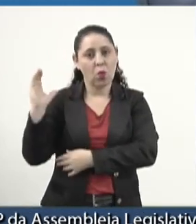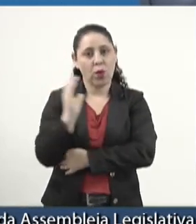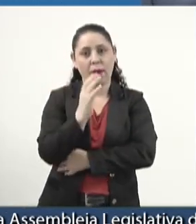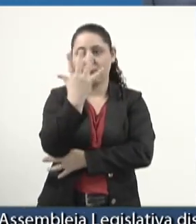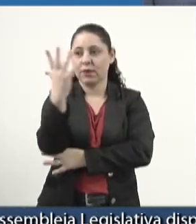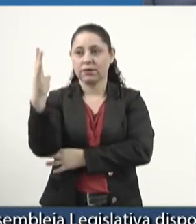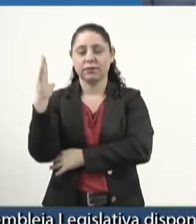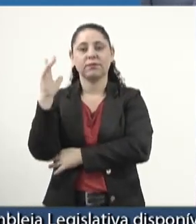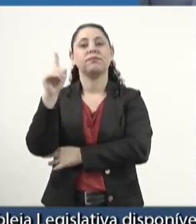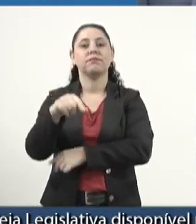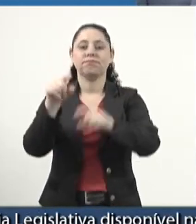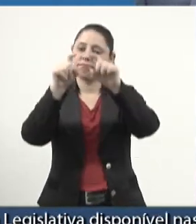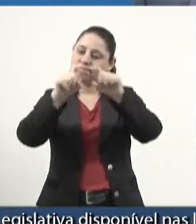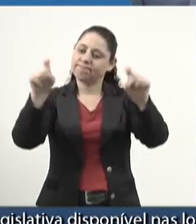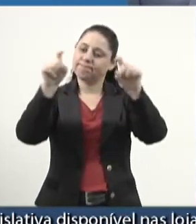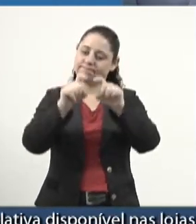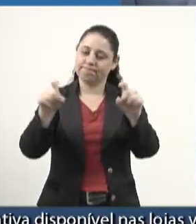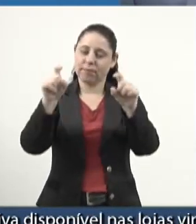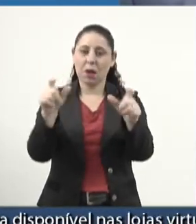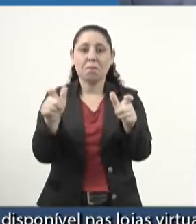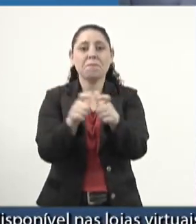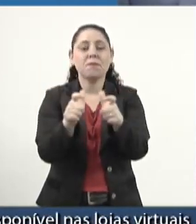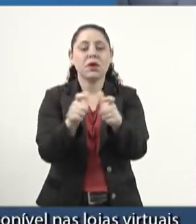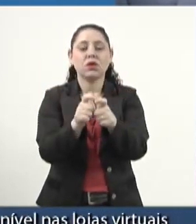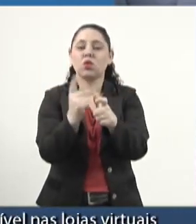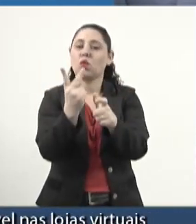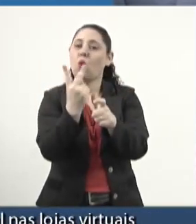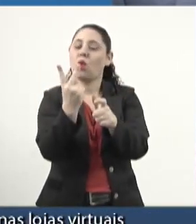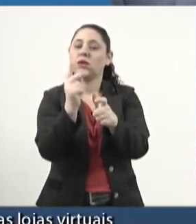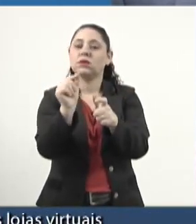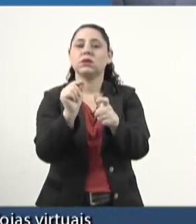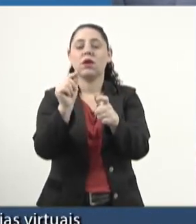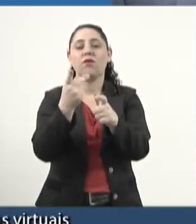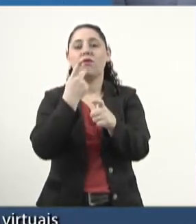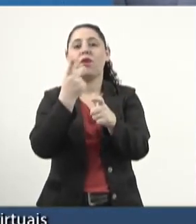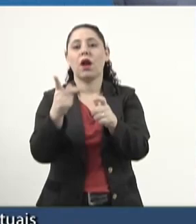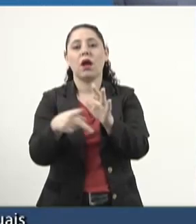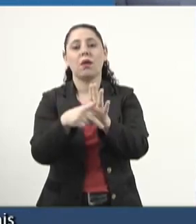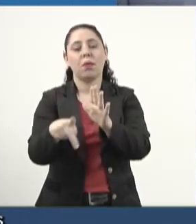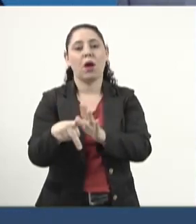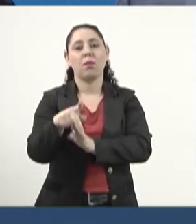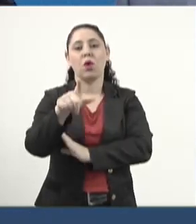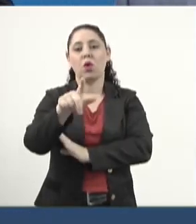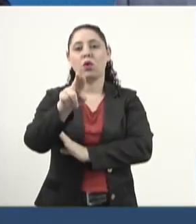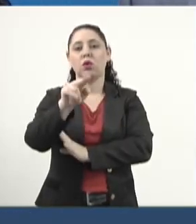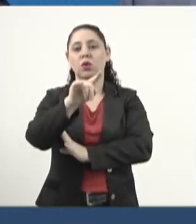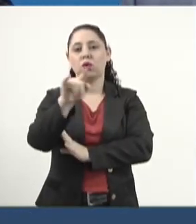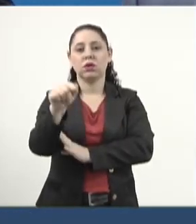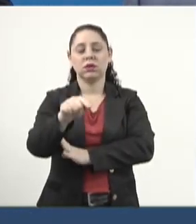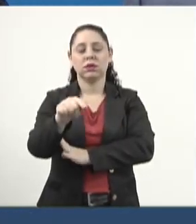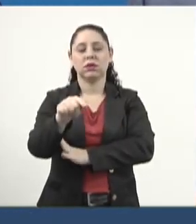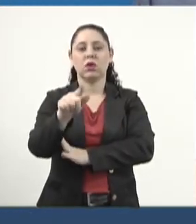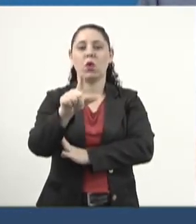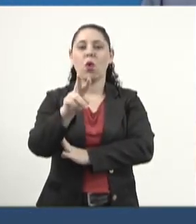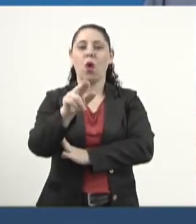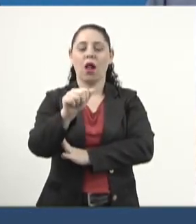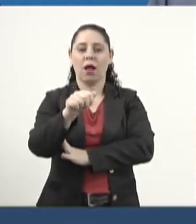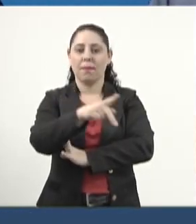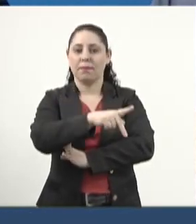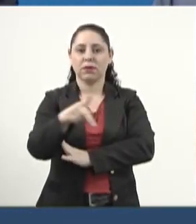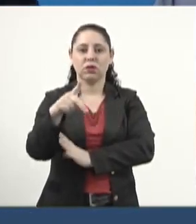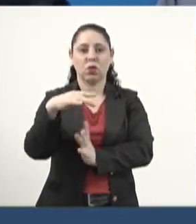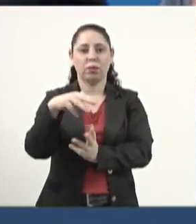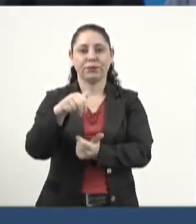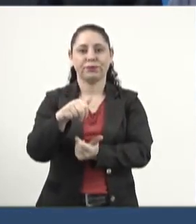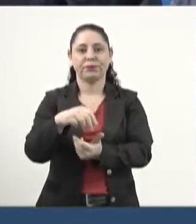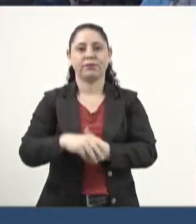ambientais. Esse é duas partes do pronunciamento de Luiz Inácio Lula da Silva, o presidente do